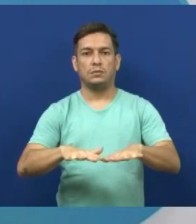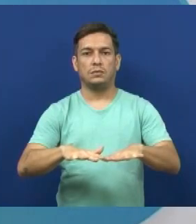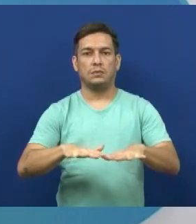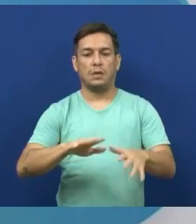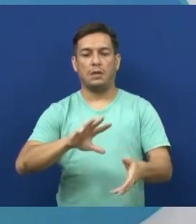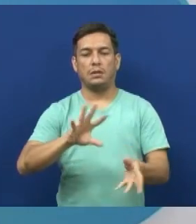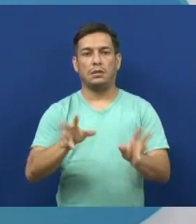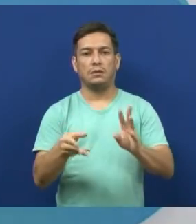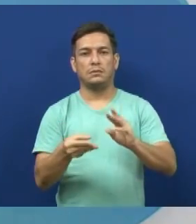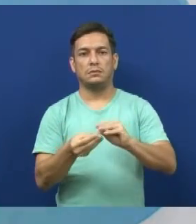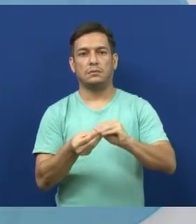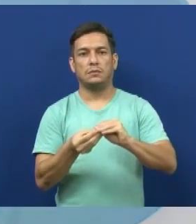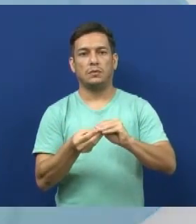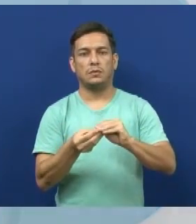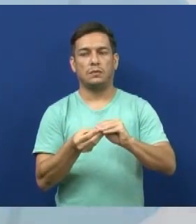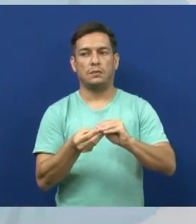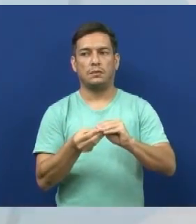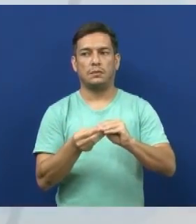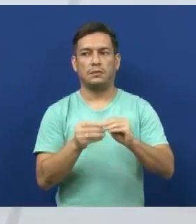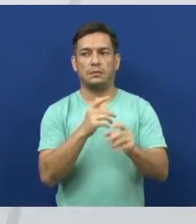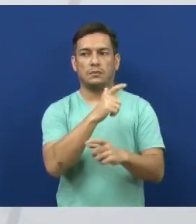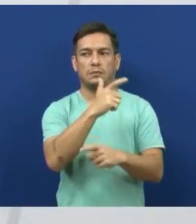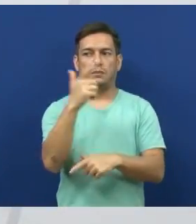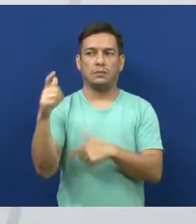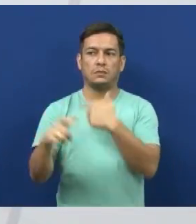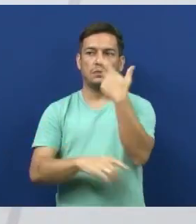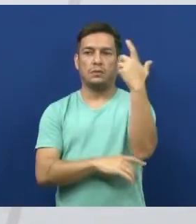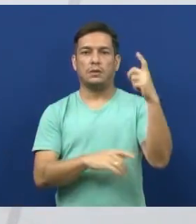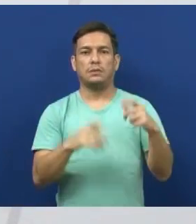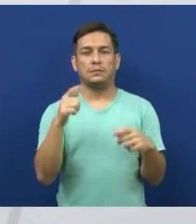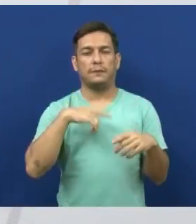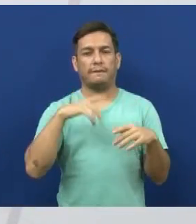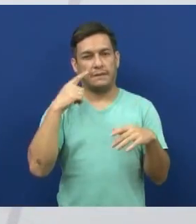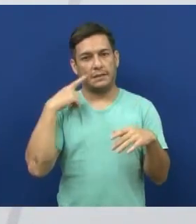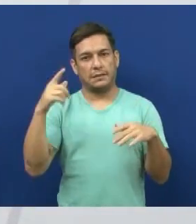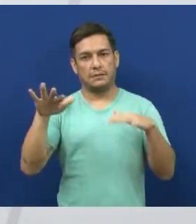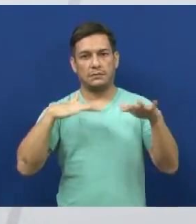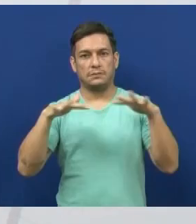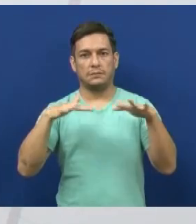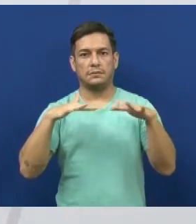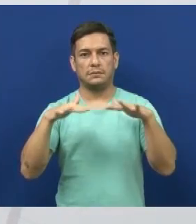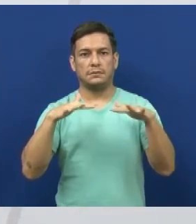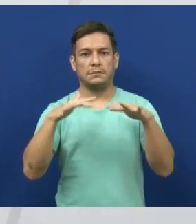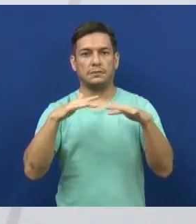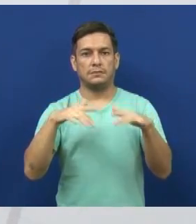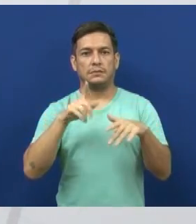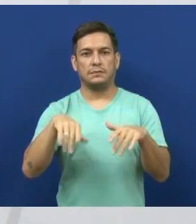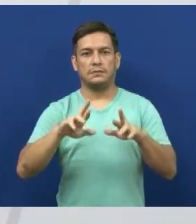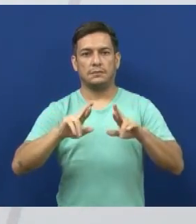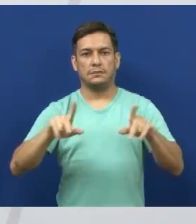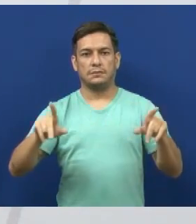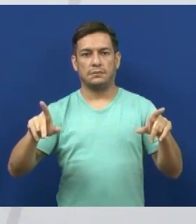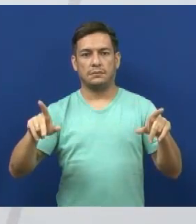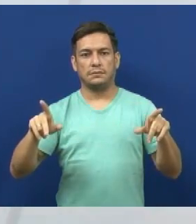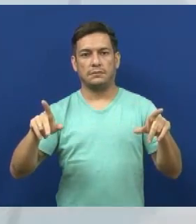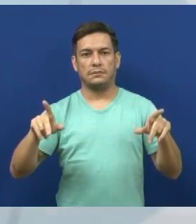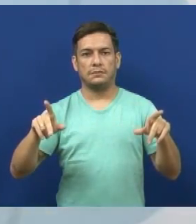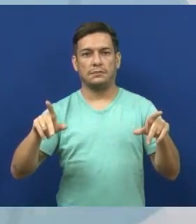e transformou essa paisagem. Olha só como a dinâmica da paisagem é diferente